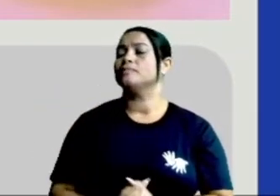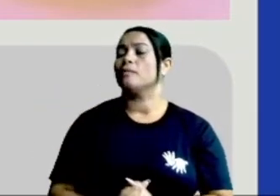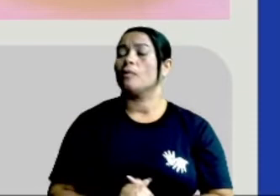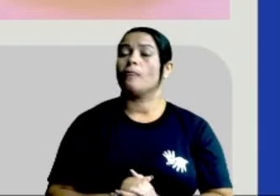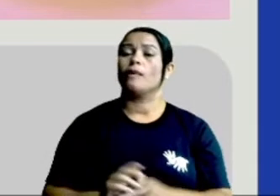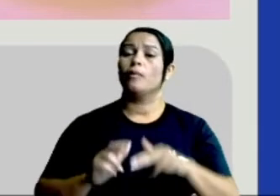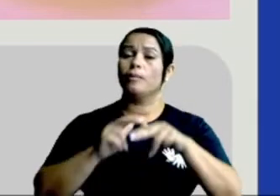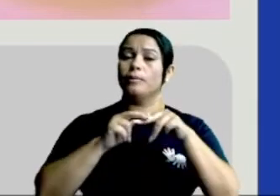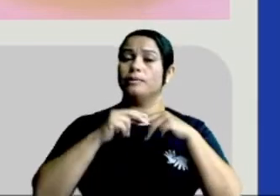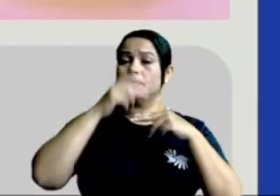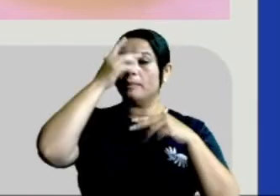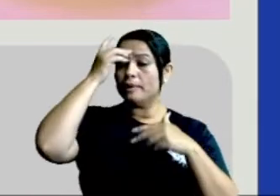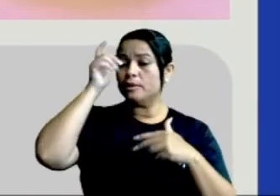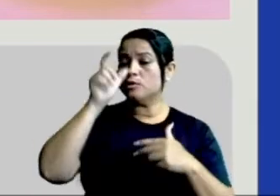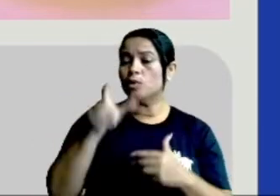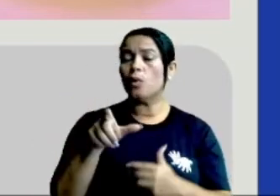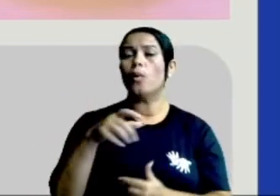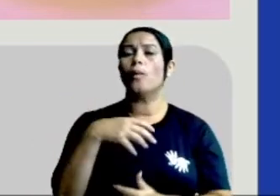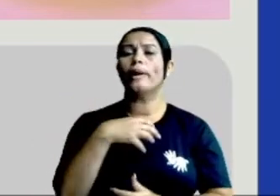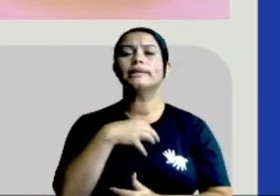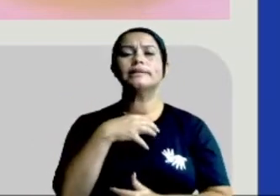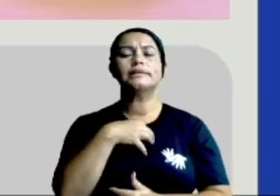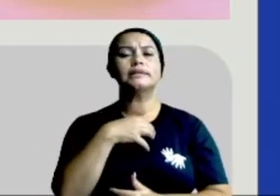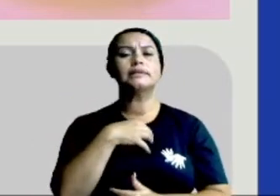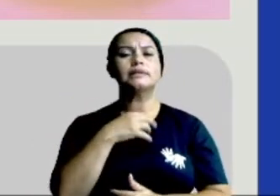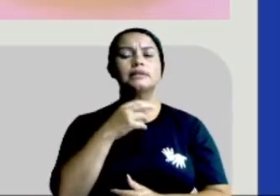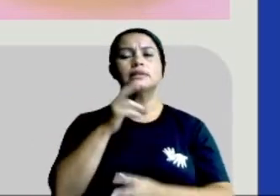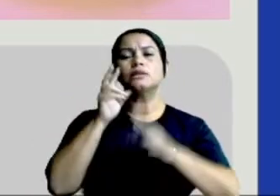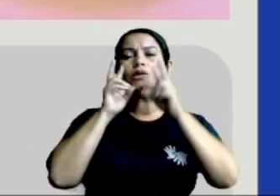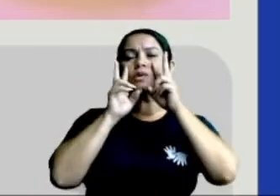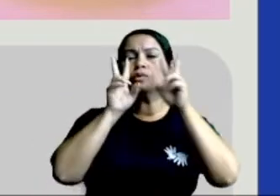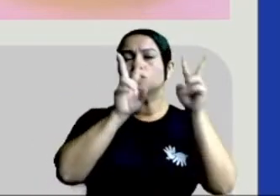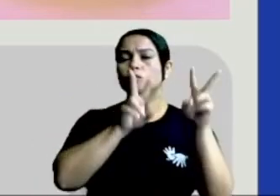a pessoa que possui uma visão